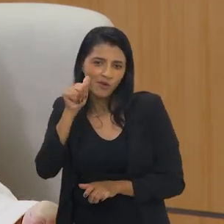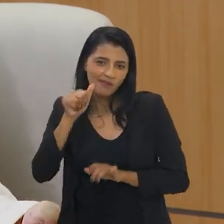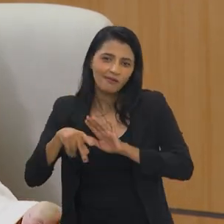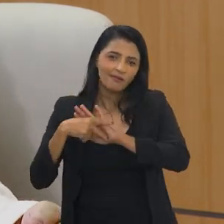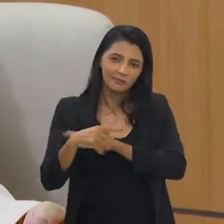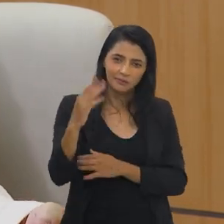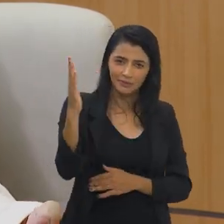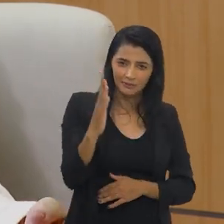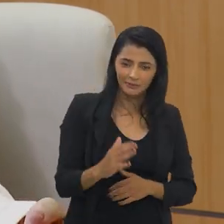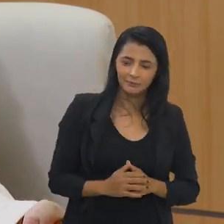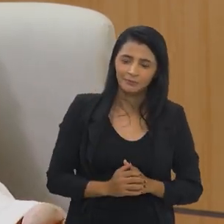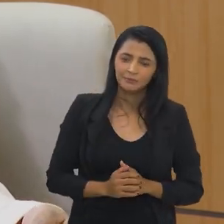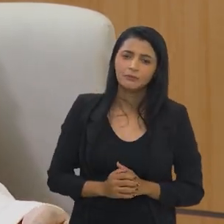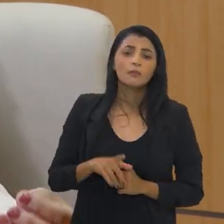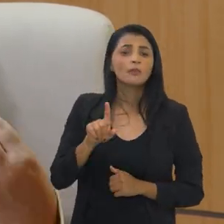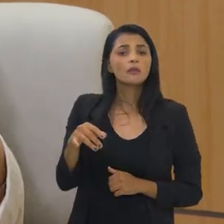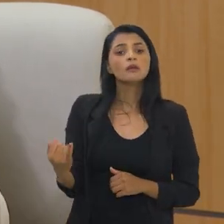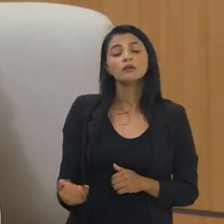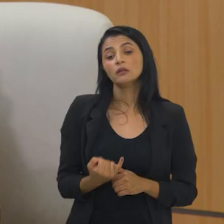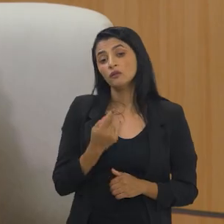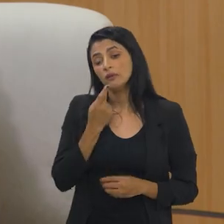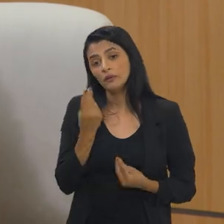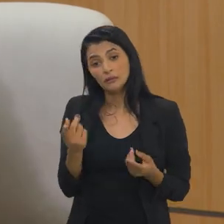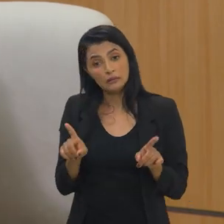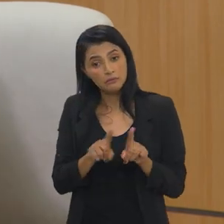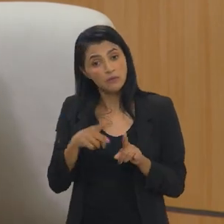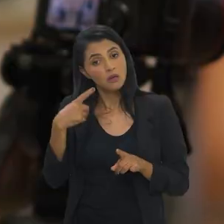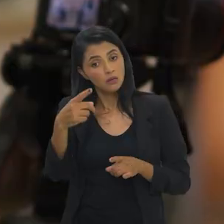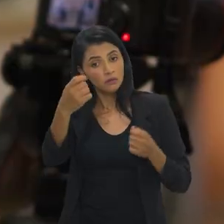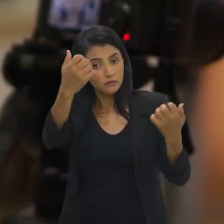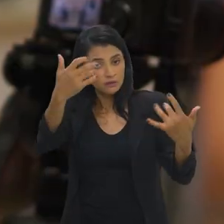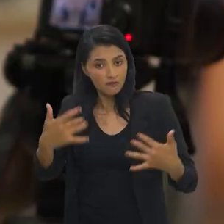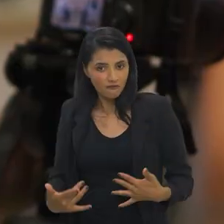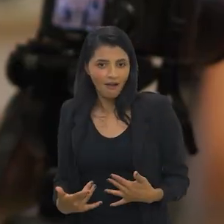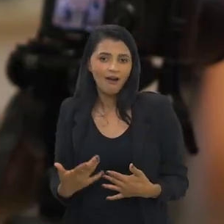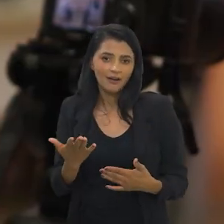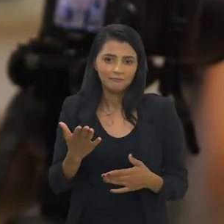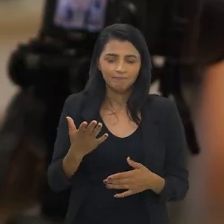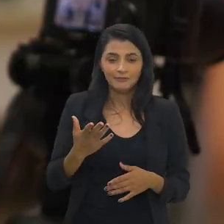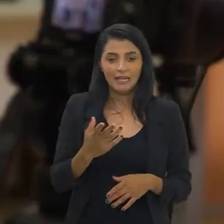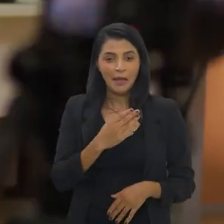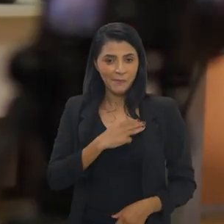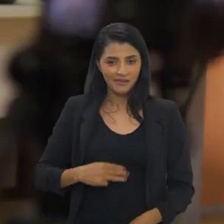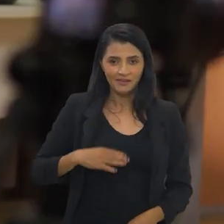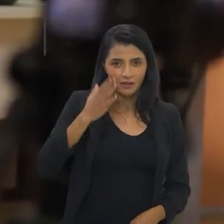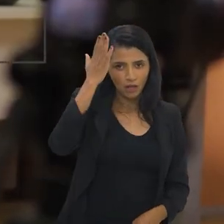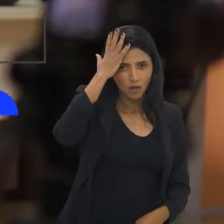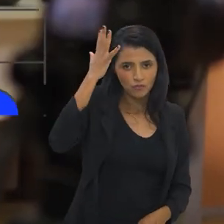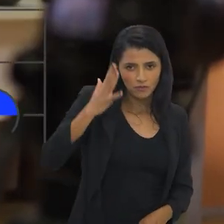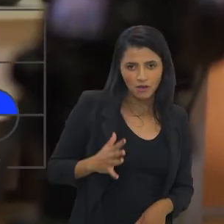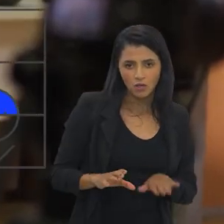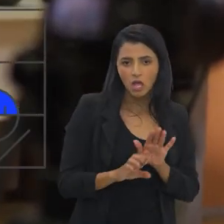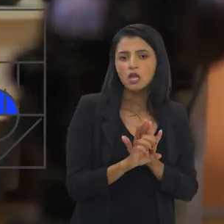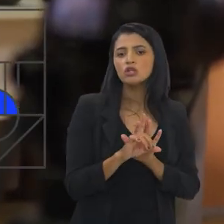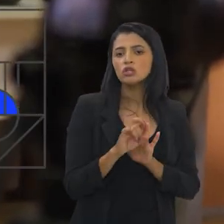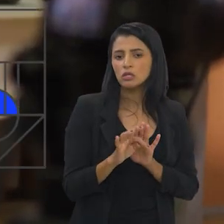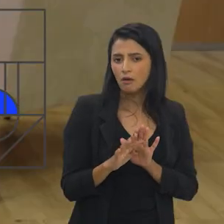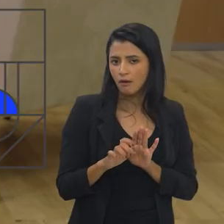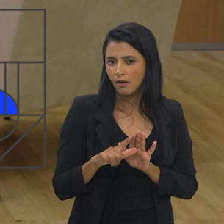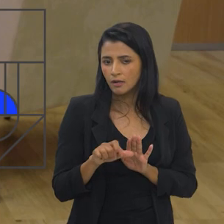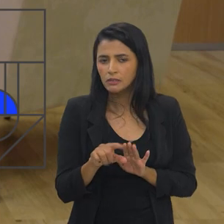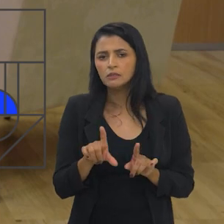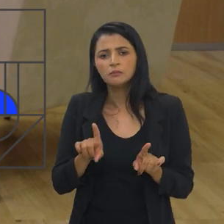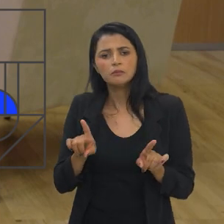é brasileira e é importante trazer essa questão que você traz da Luciana dos editais porque